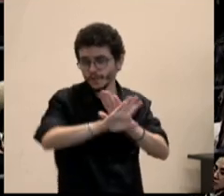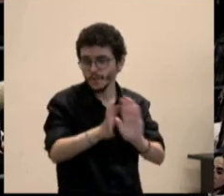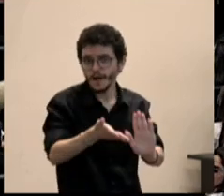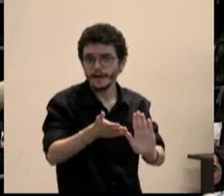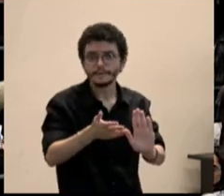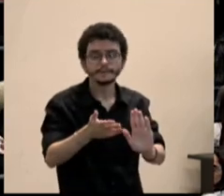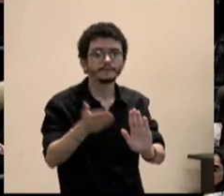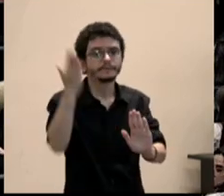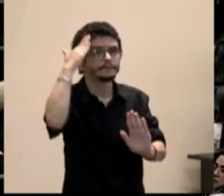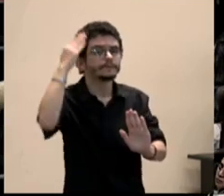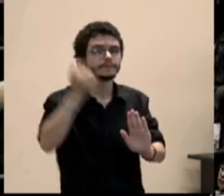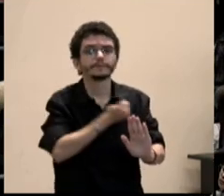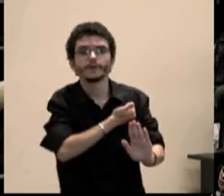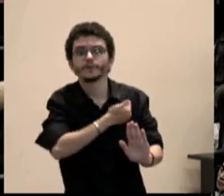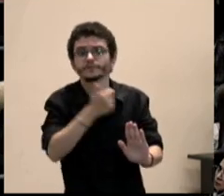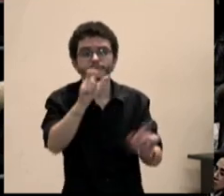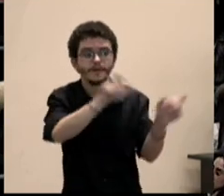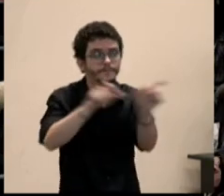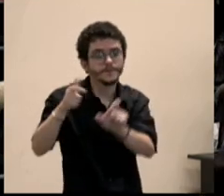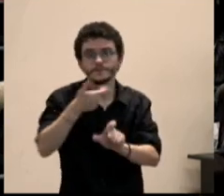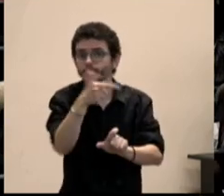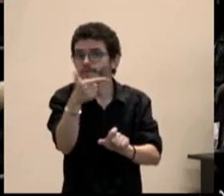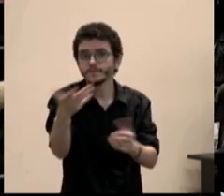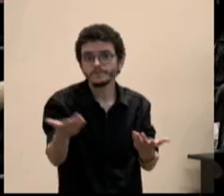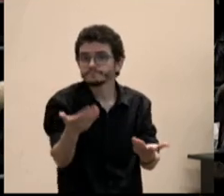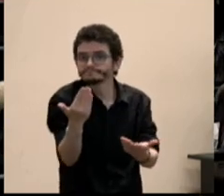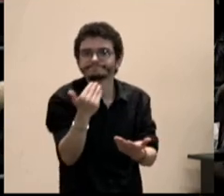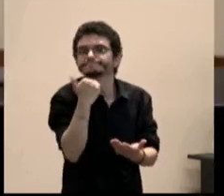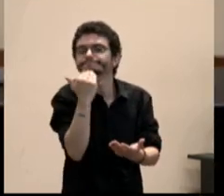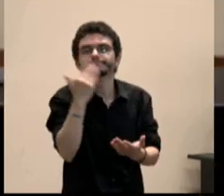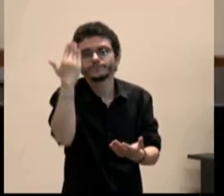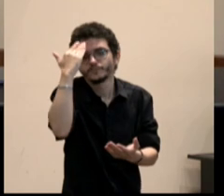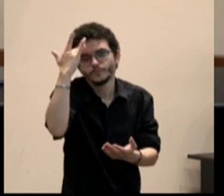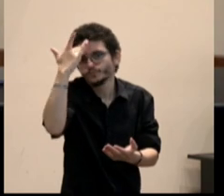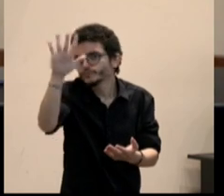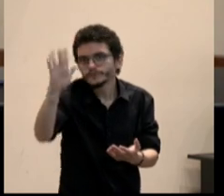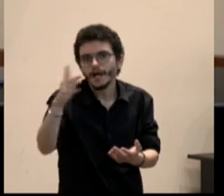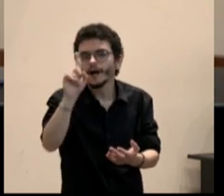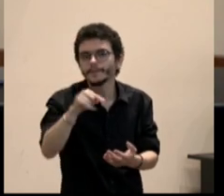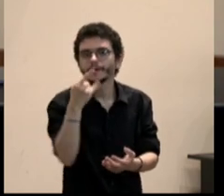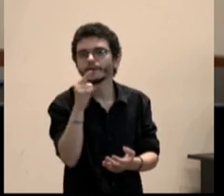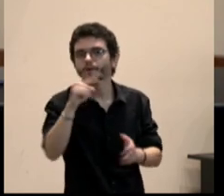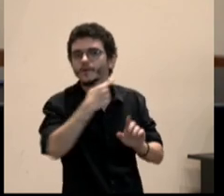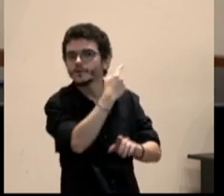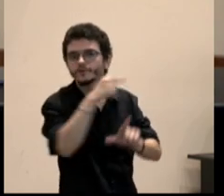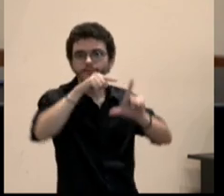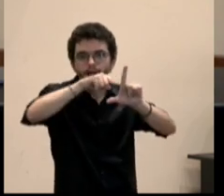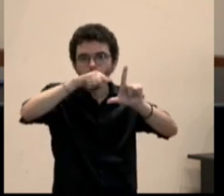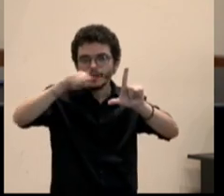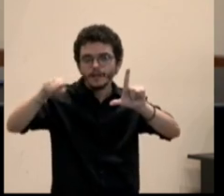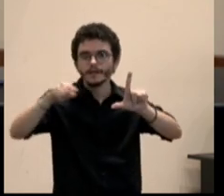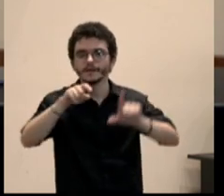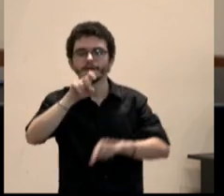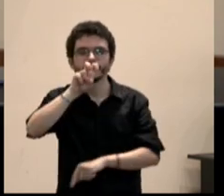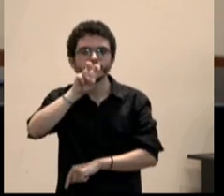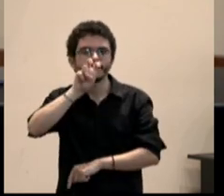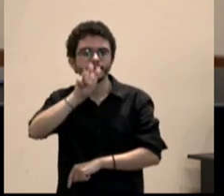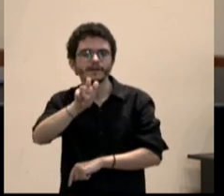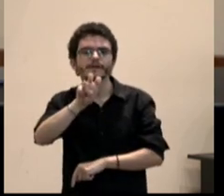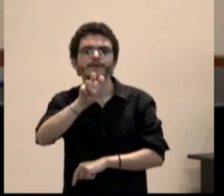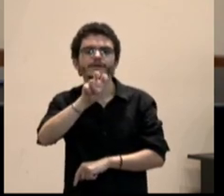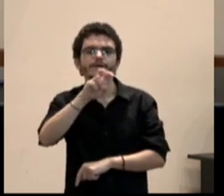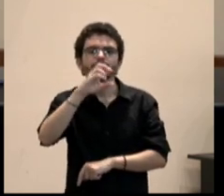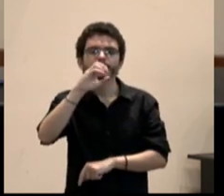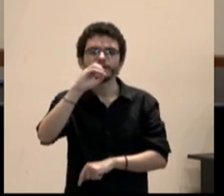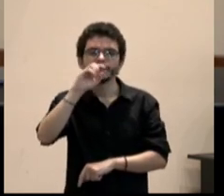mundo tenha, aquele número total lá, ó, que é o último gráfico. 513 bilhões, 427 bilhões, nós